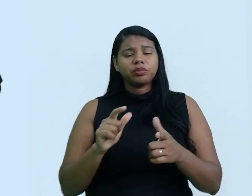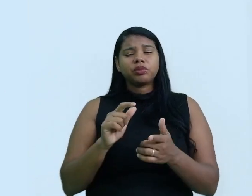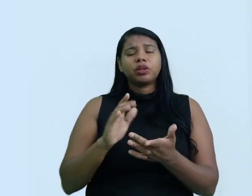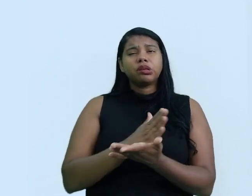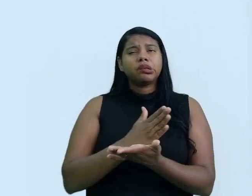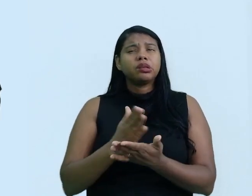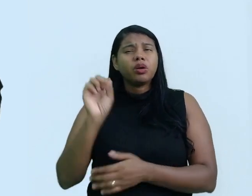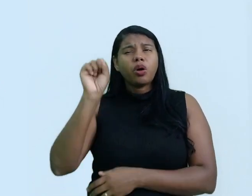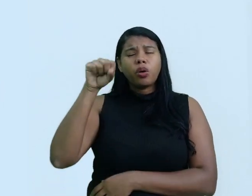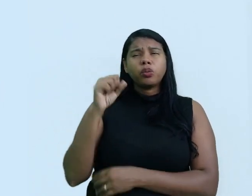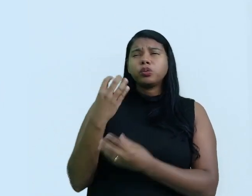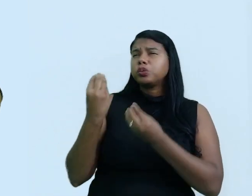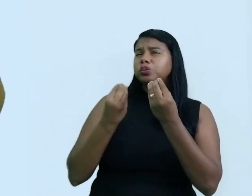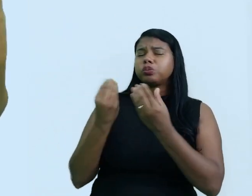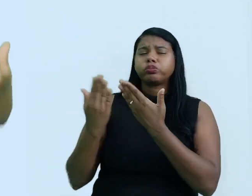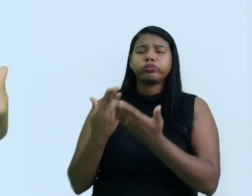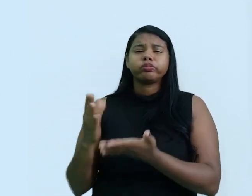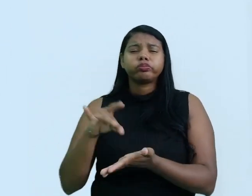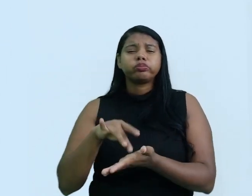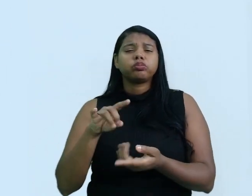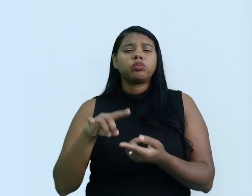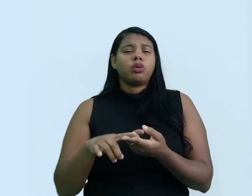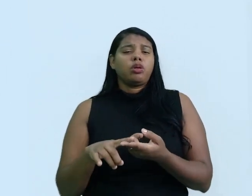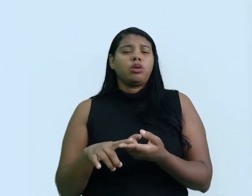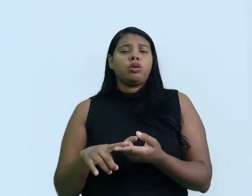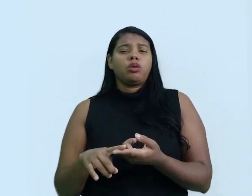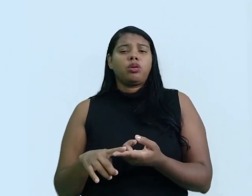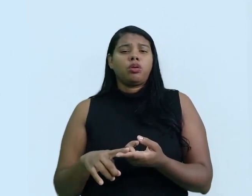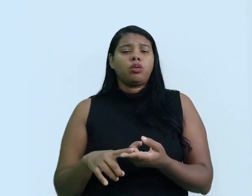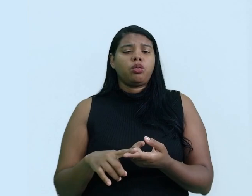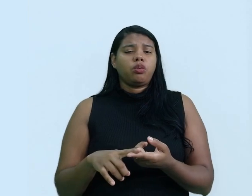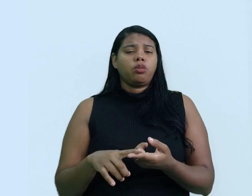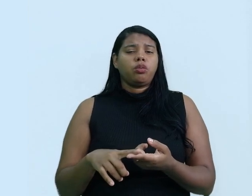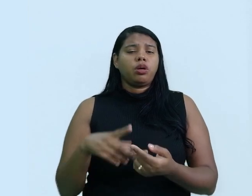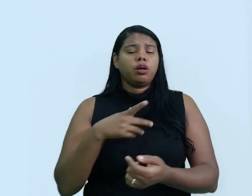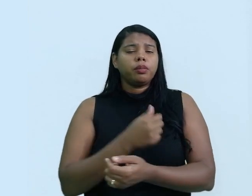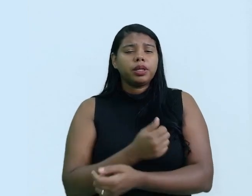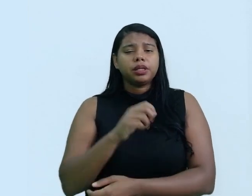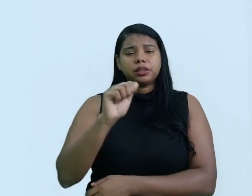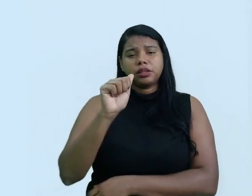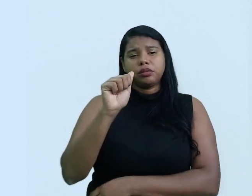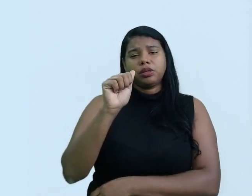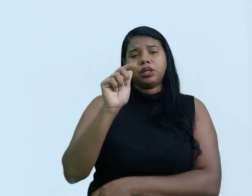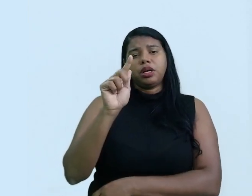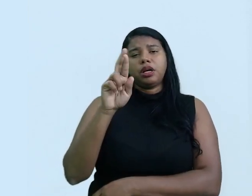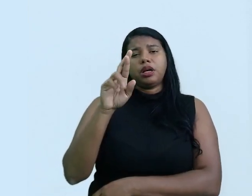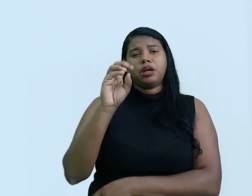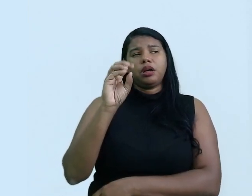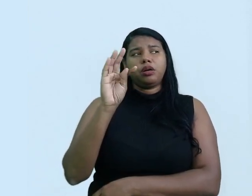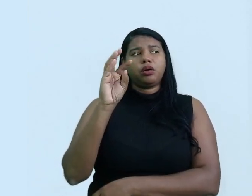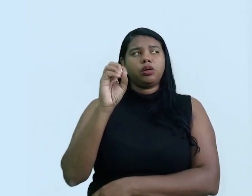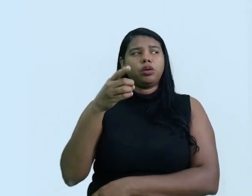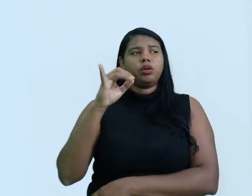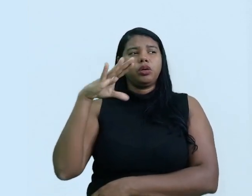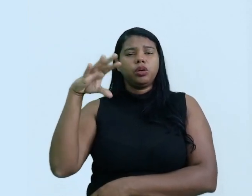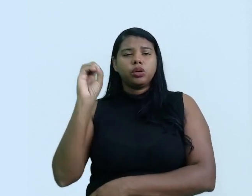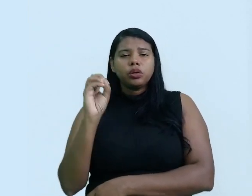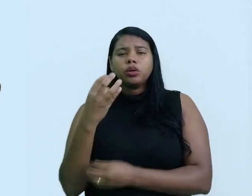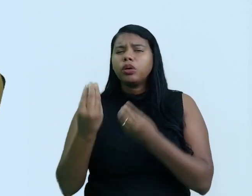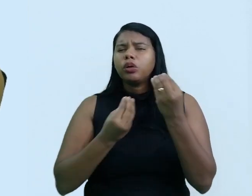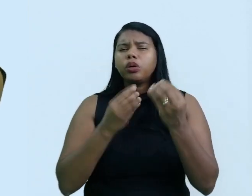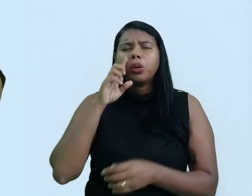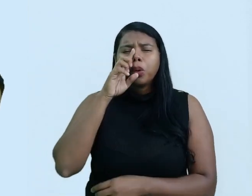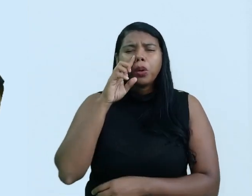posso exemplificar? Uma aplicação de agrotóxico, por exemplo. Como é que eu vou eliminar esse risco? Às vezes é